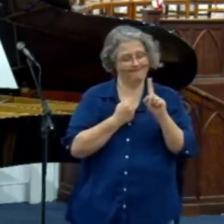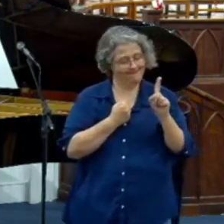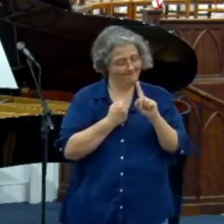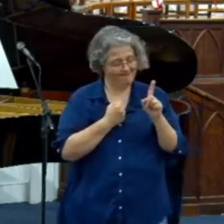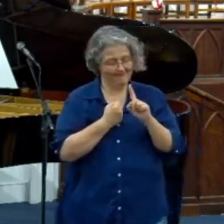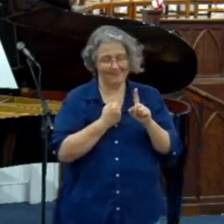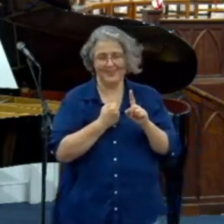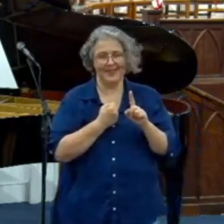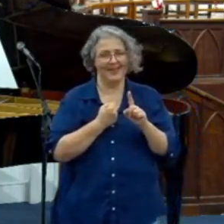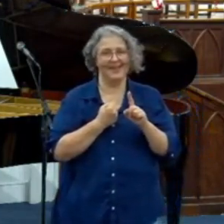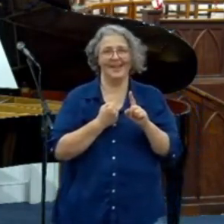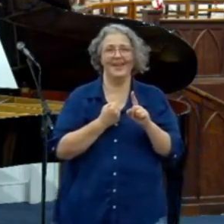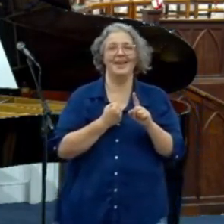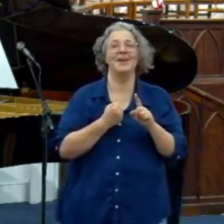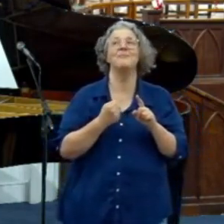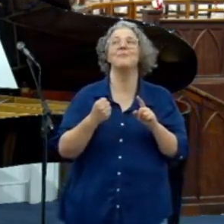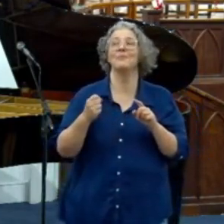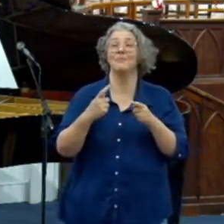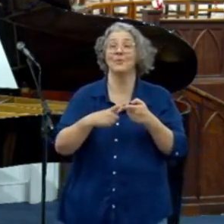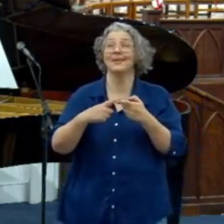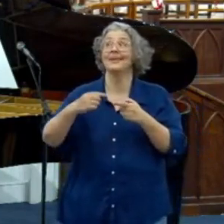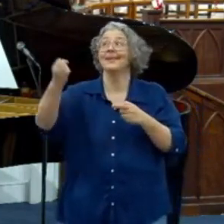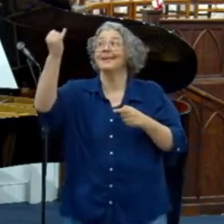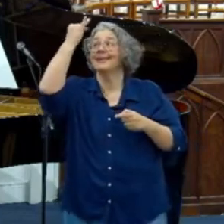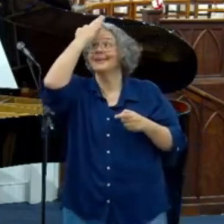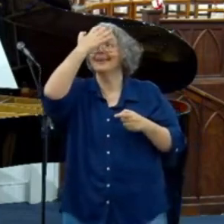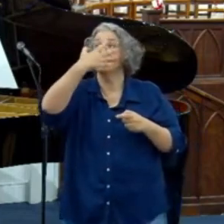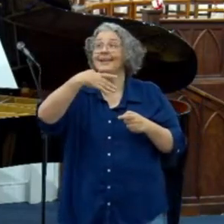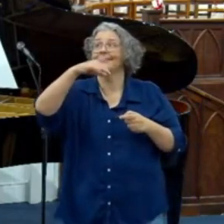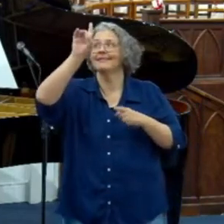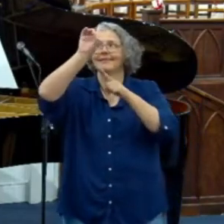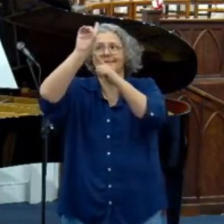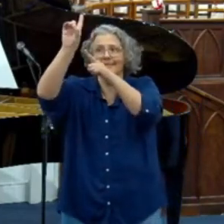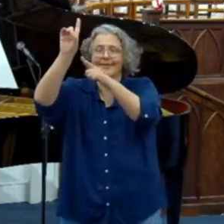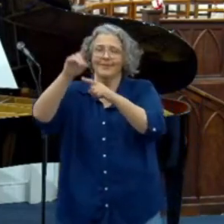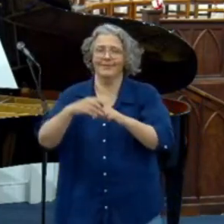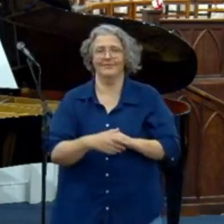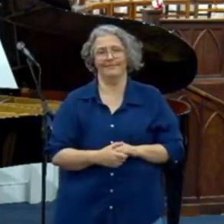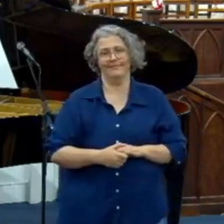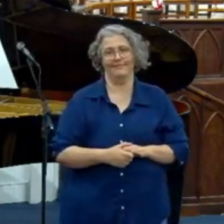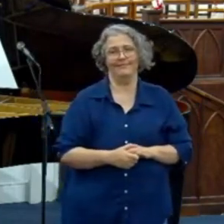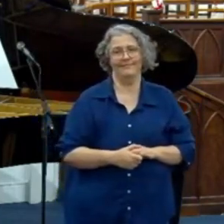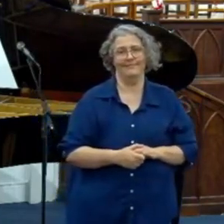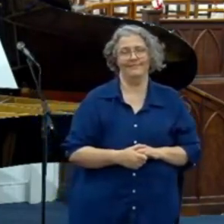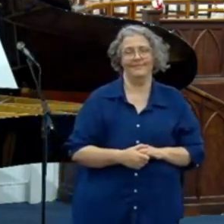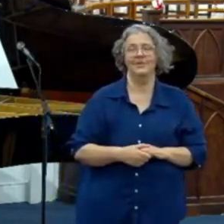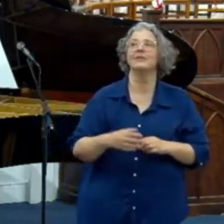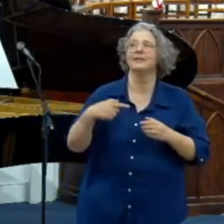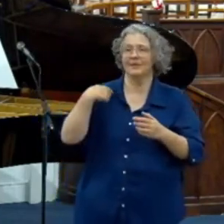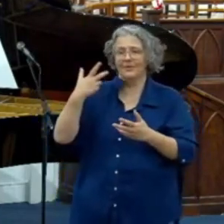da graça de Deus ou nunca serão bênçãos. Vejam, quando